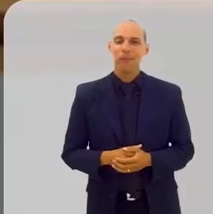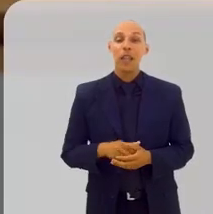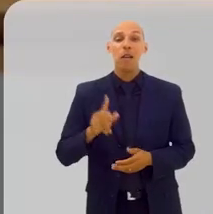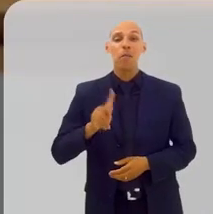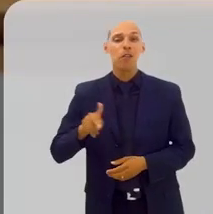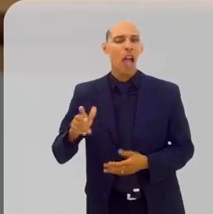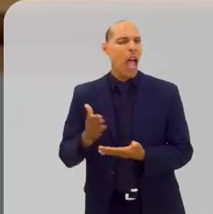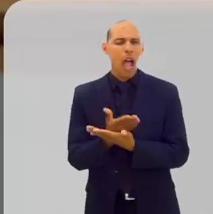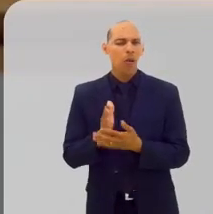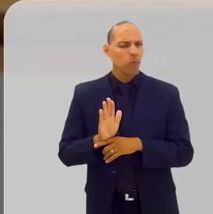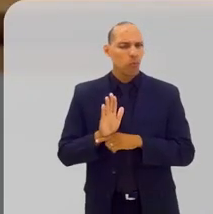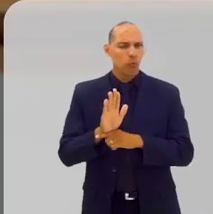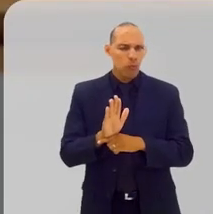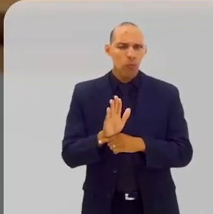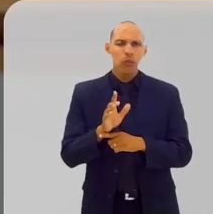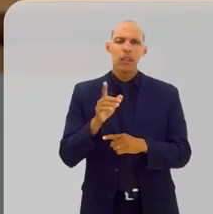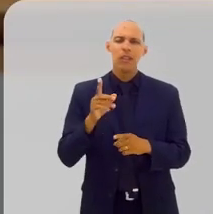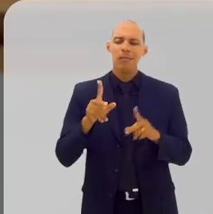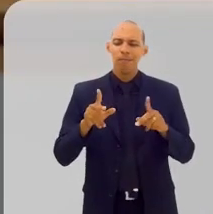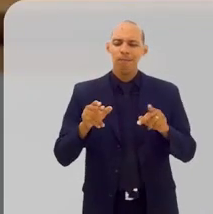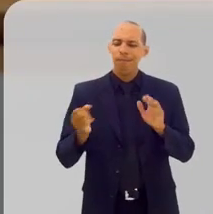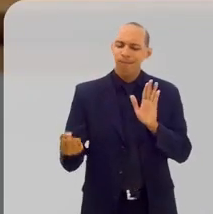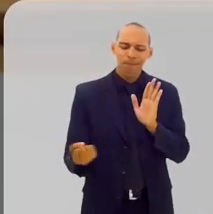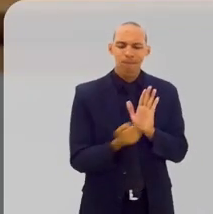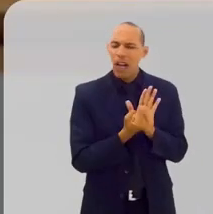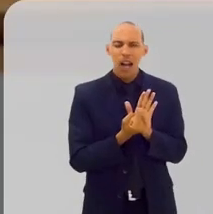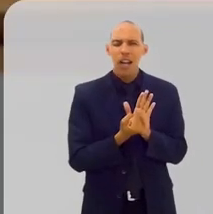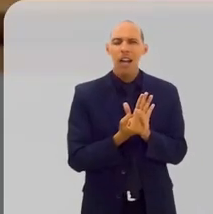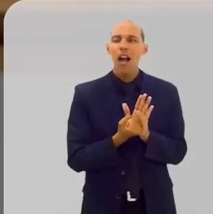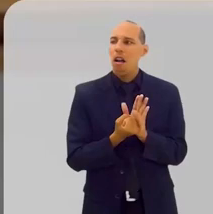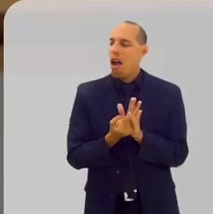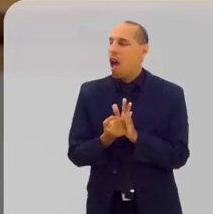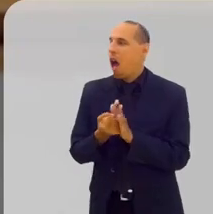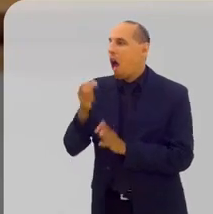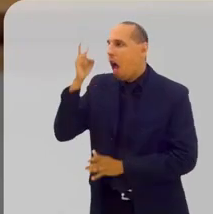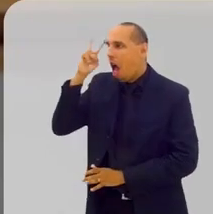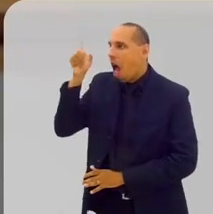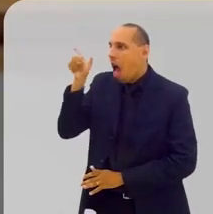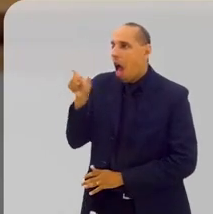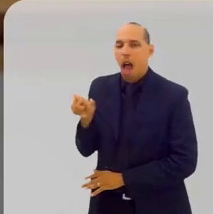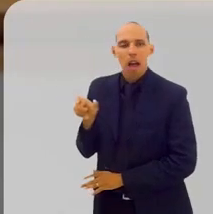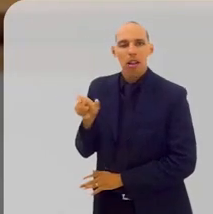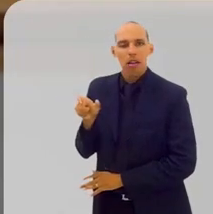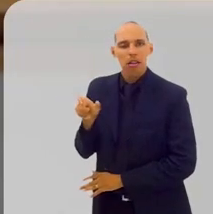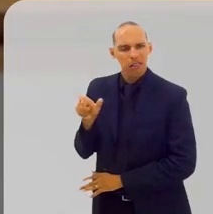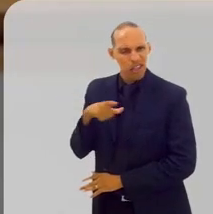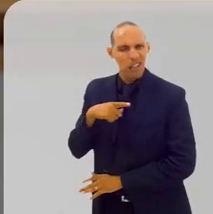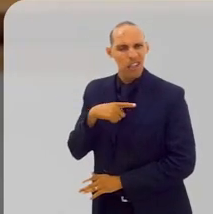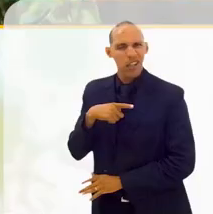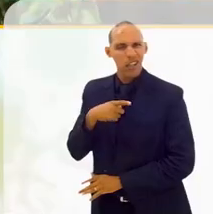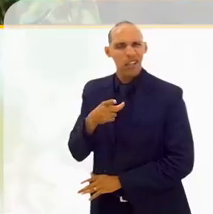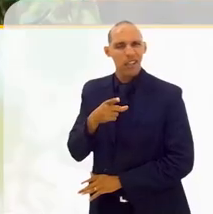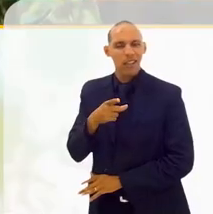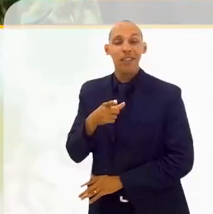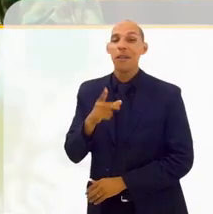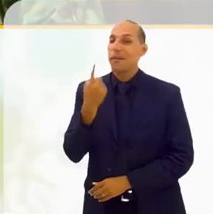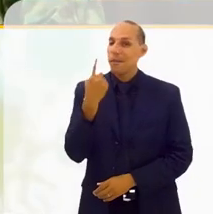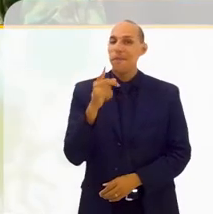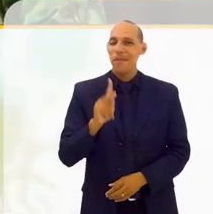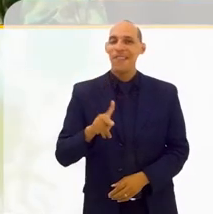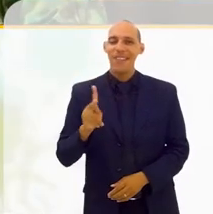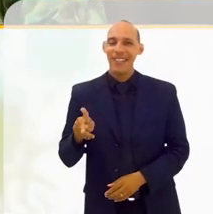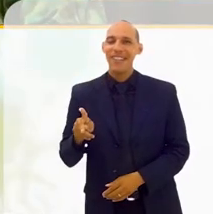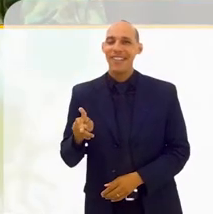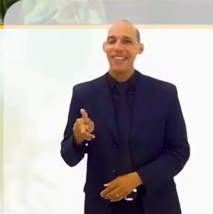algum professor te ajudou de marcou você assim por te ajudar nesse processo você falou